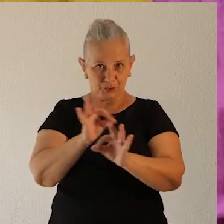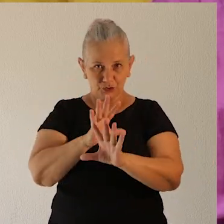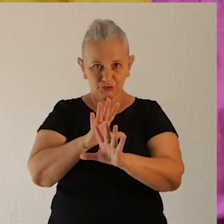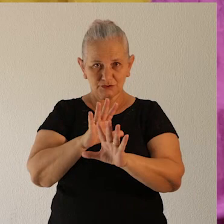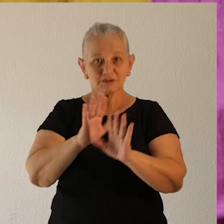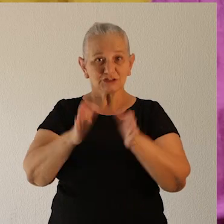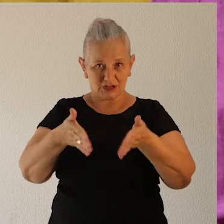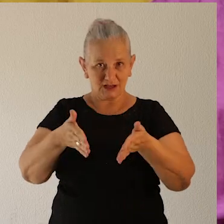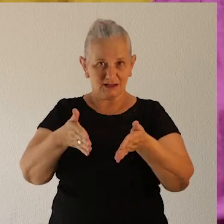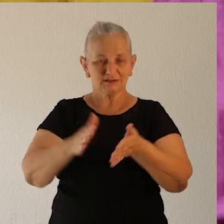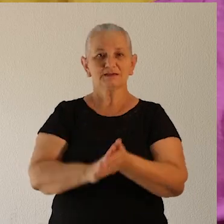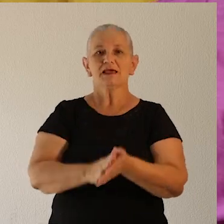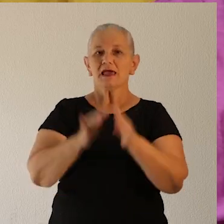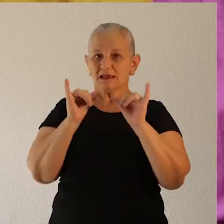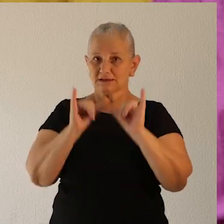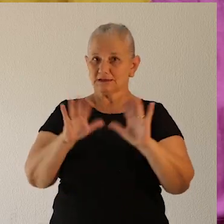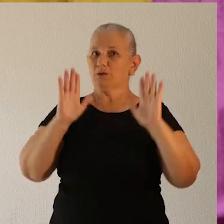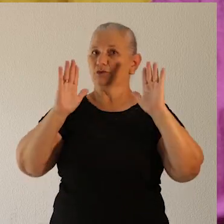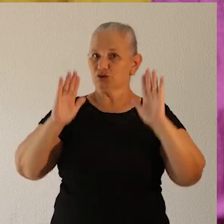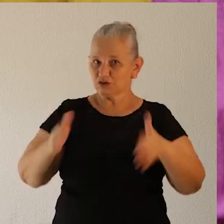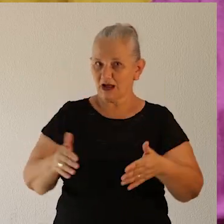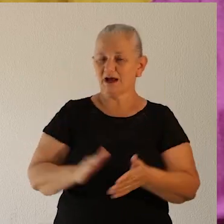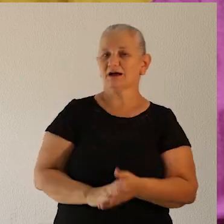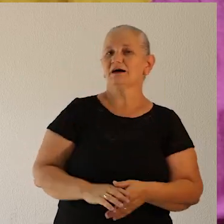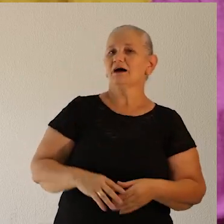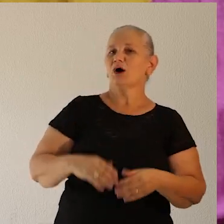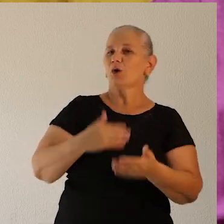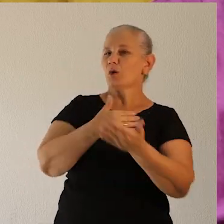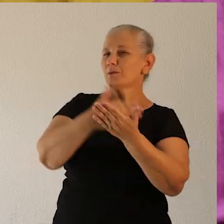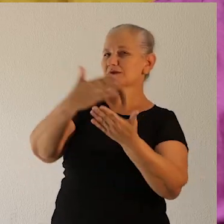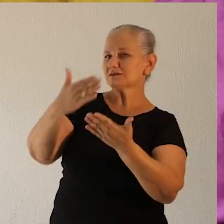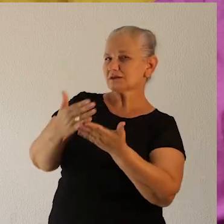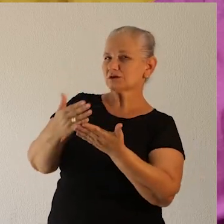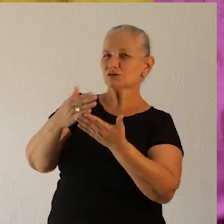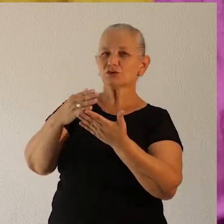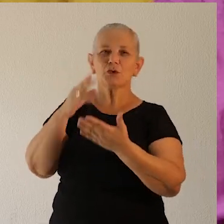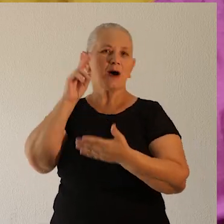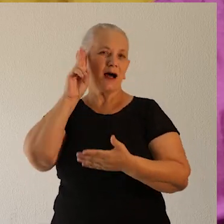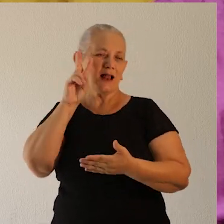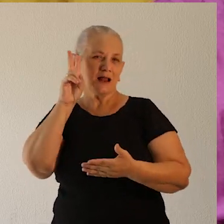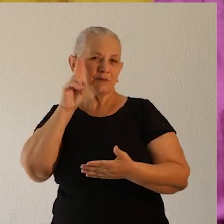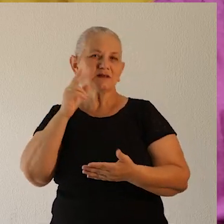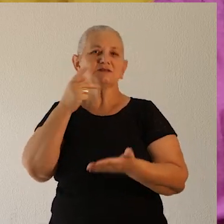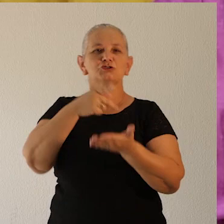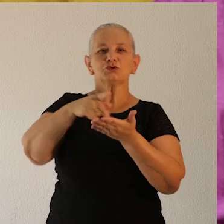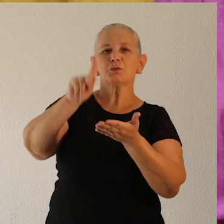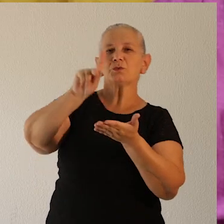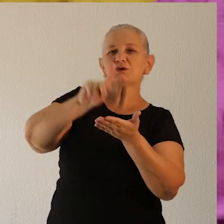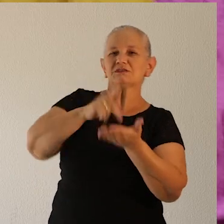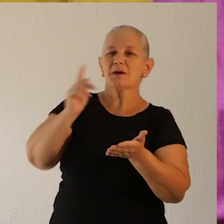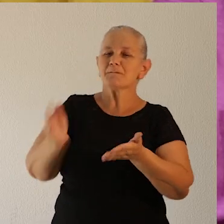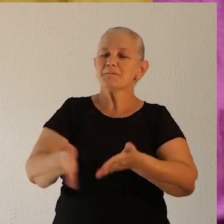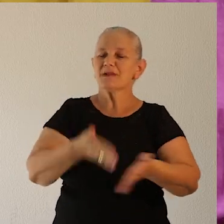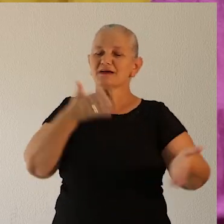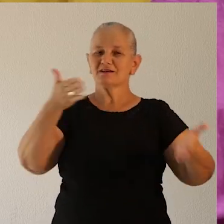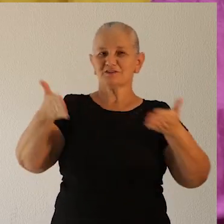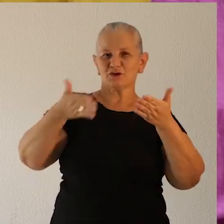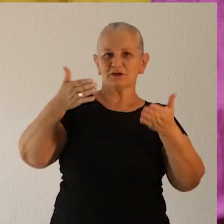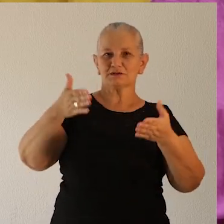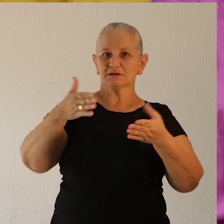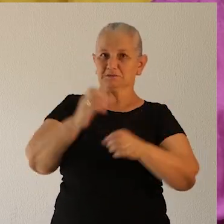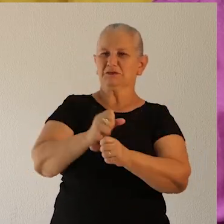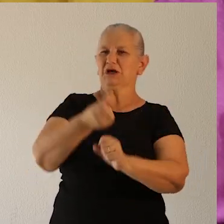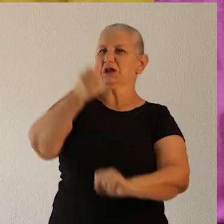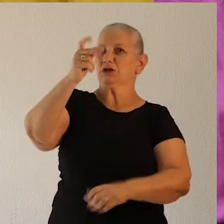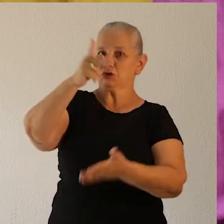Já estamos alçando voo em direção a uma viagem maravilhosa, pela poesia de grandes mestres musicados por